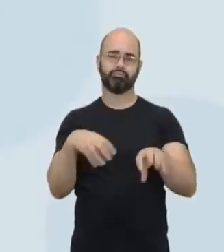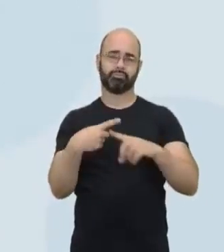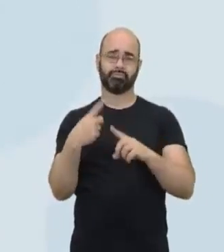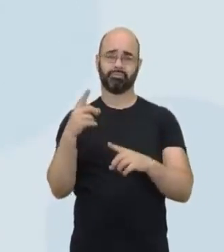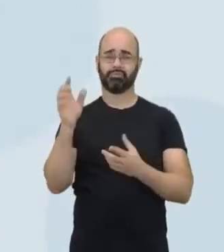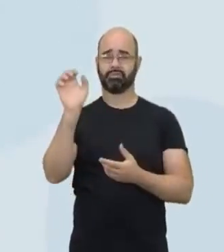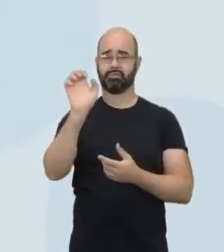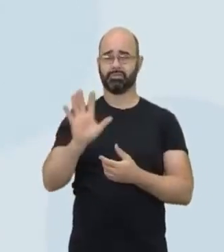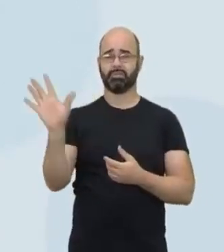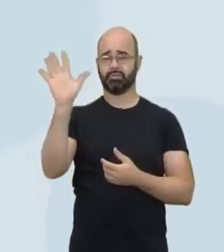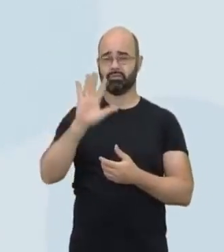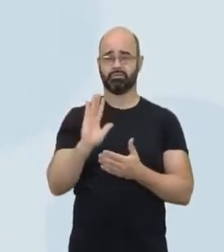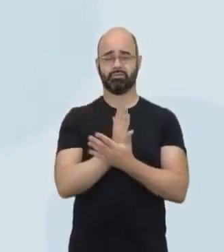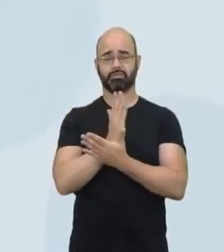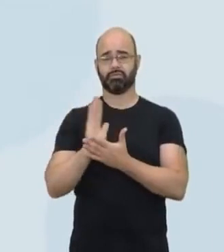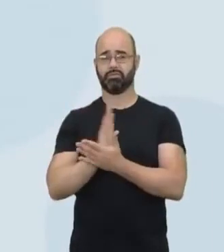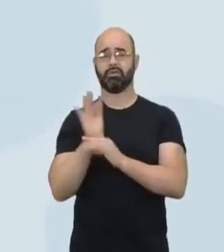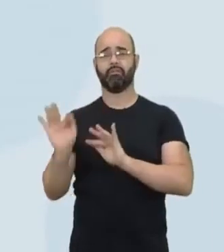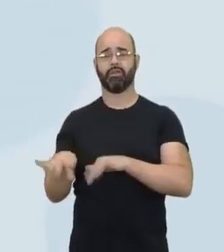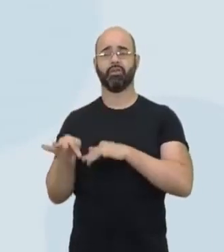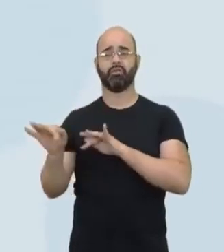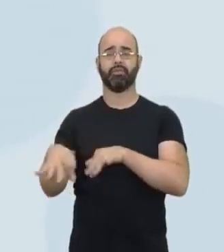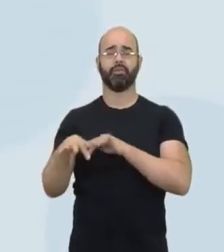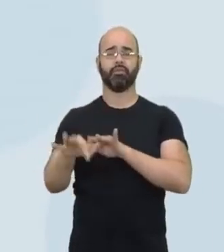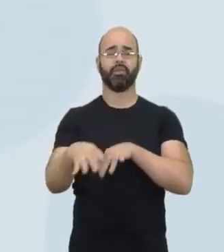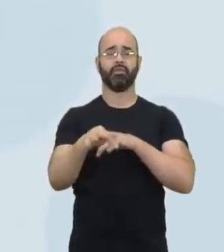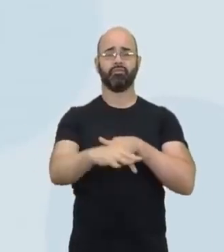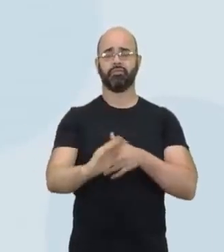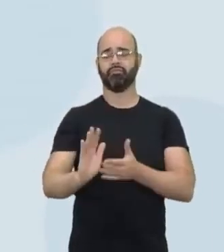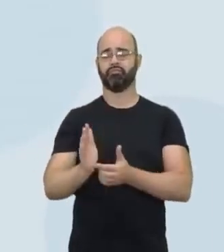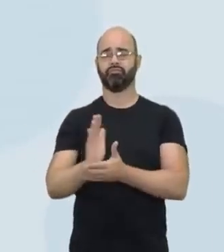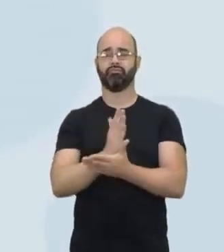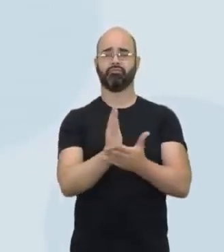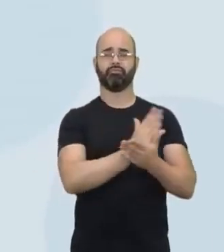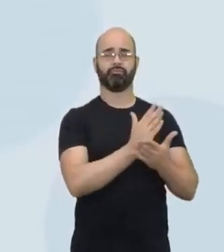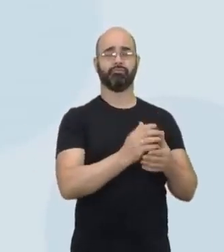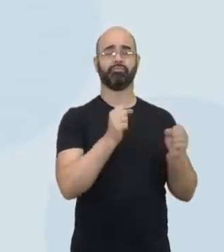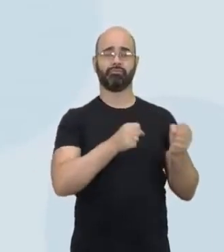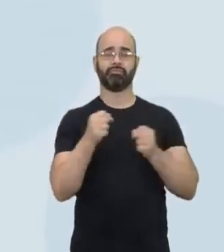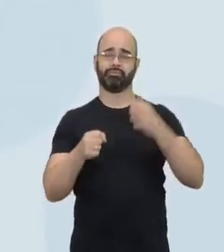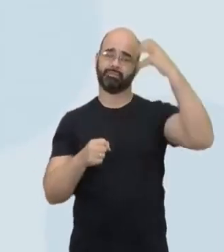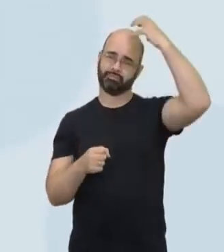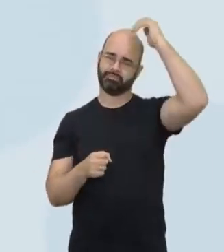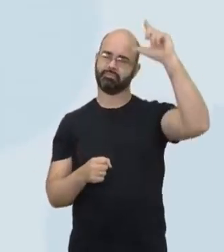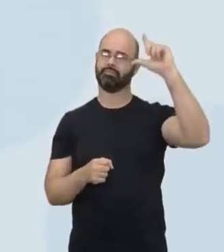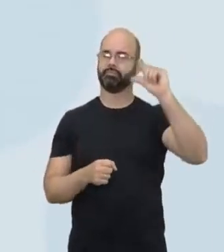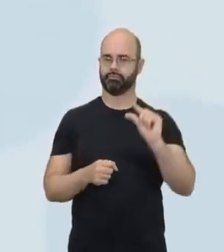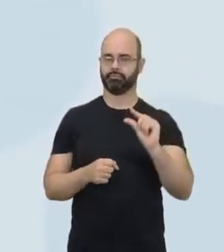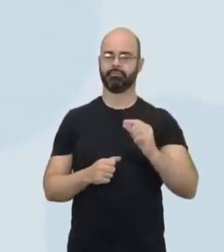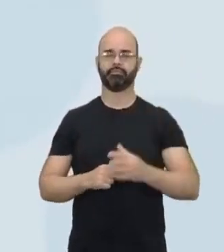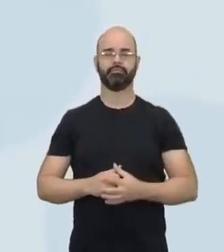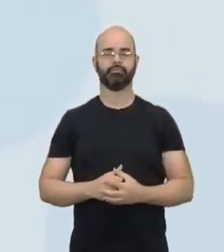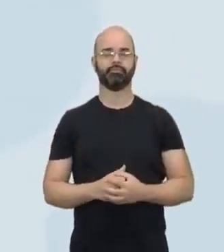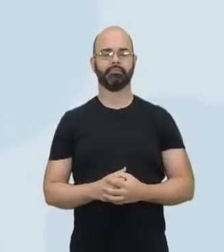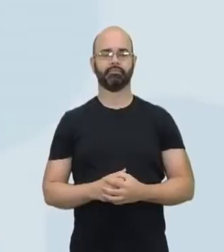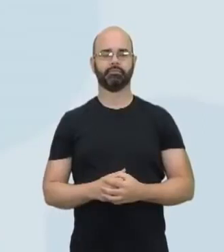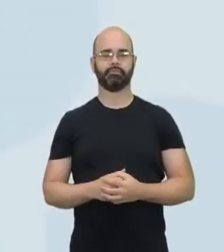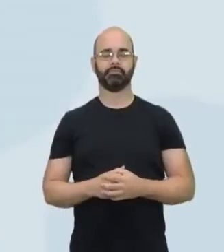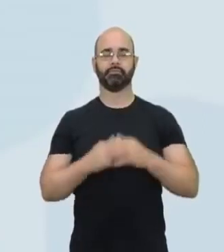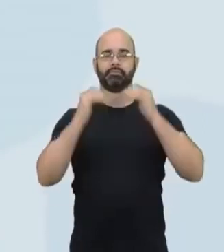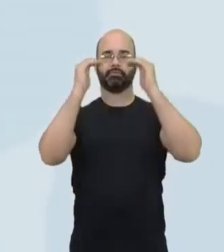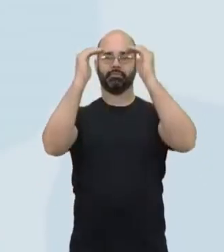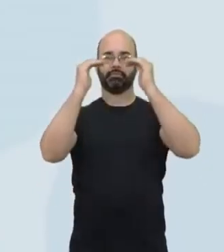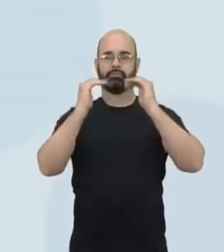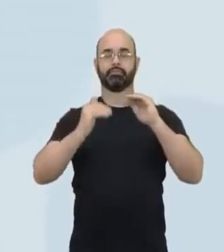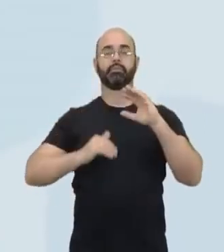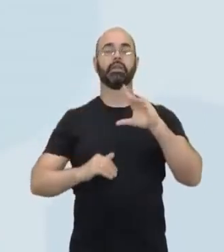toda fragmentadinha em feudos. Então, nós temos aí um poder real um pouco diminuído. A presença